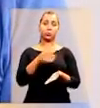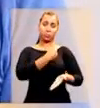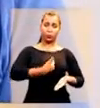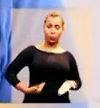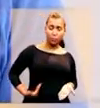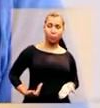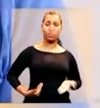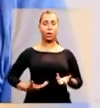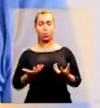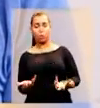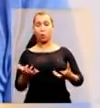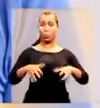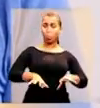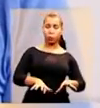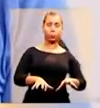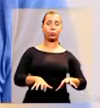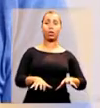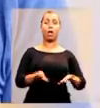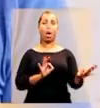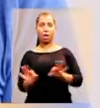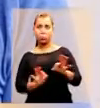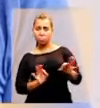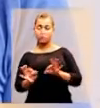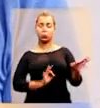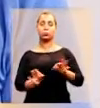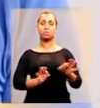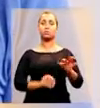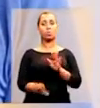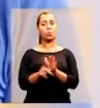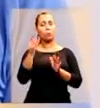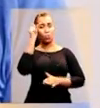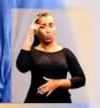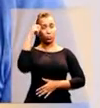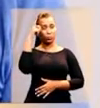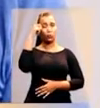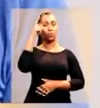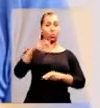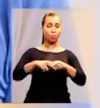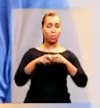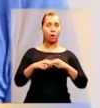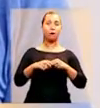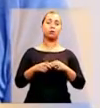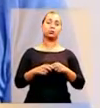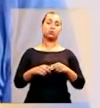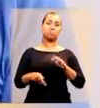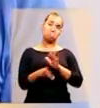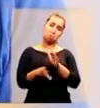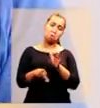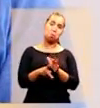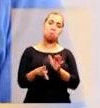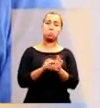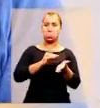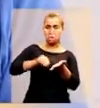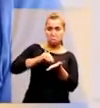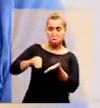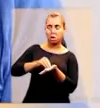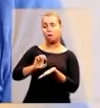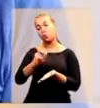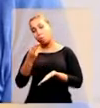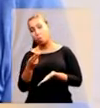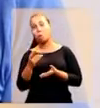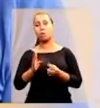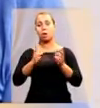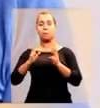algum governo, querer ou não, a administração da área cultural, através do seu ministério ou das suas